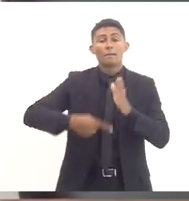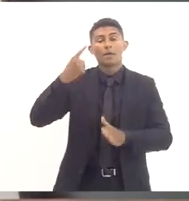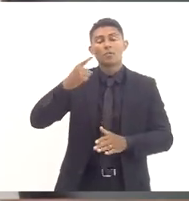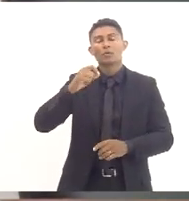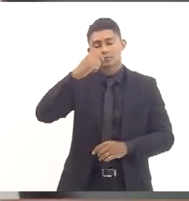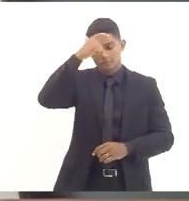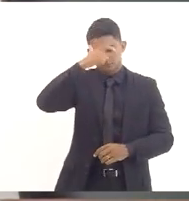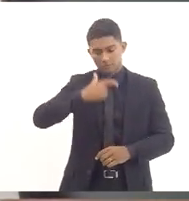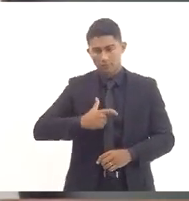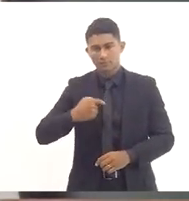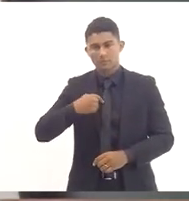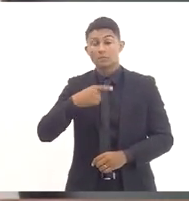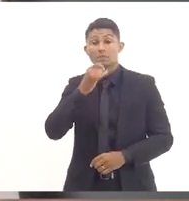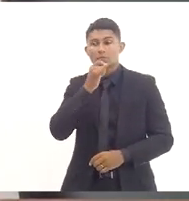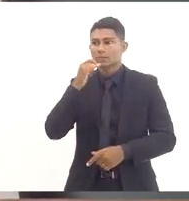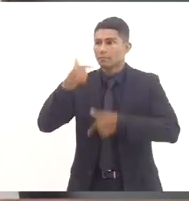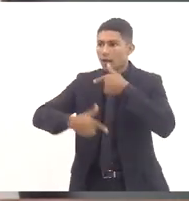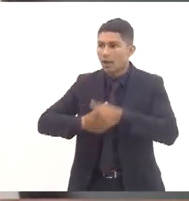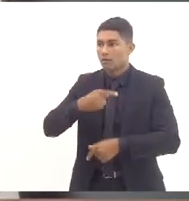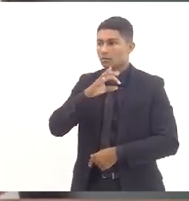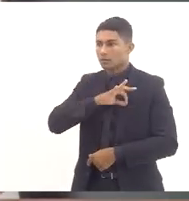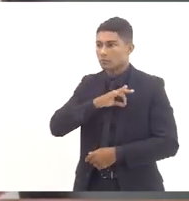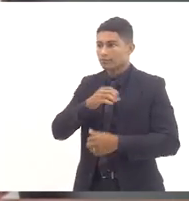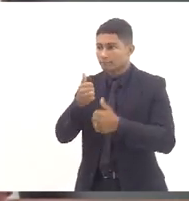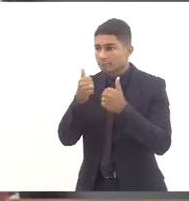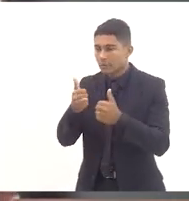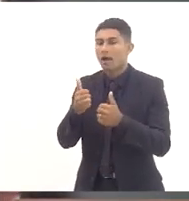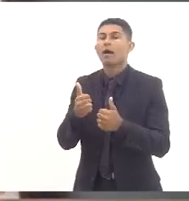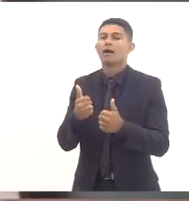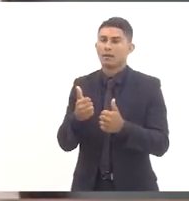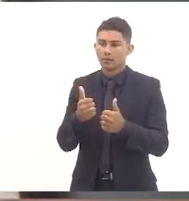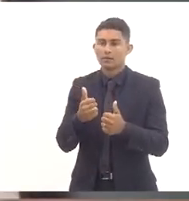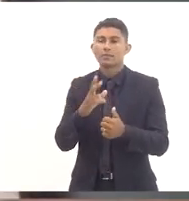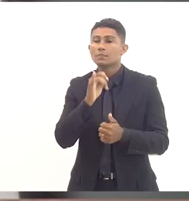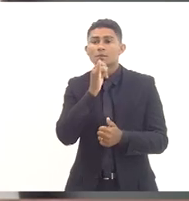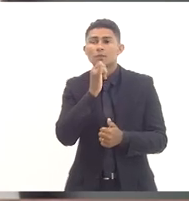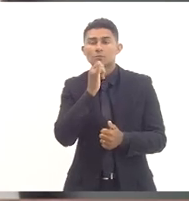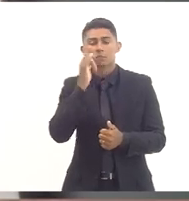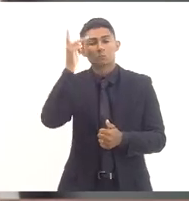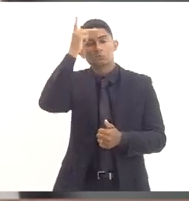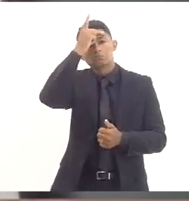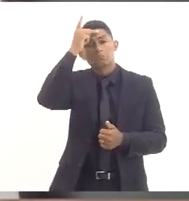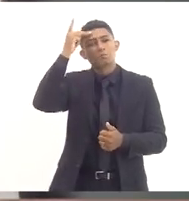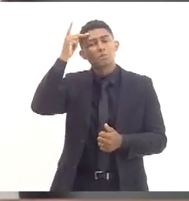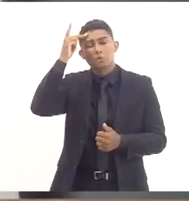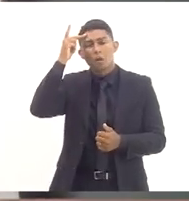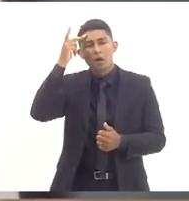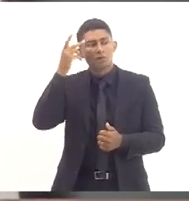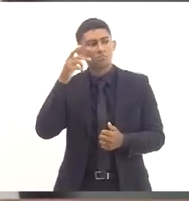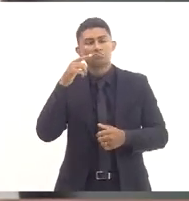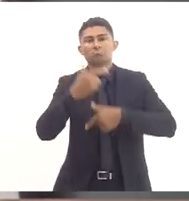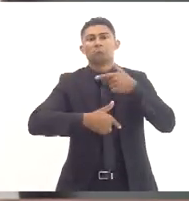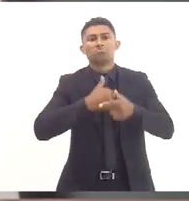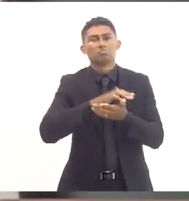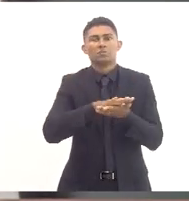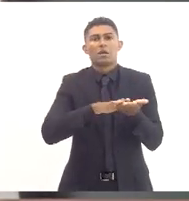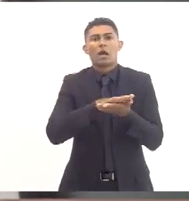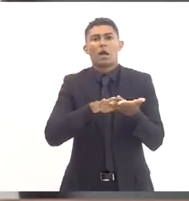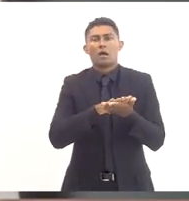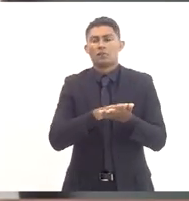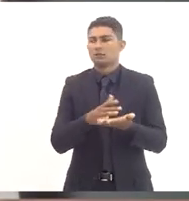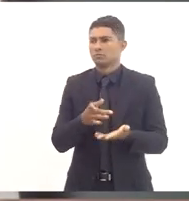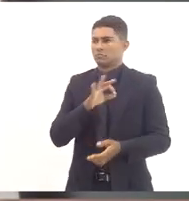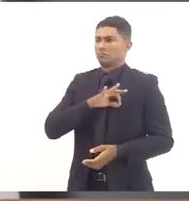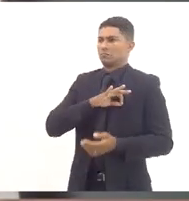né uma renda própria traz dignidade um homem sem sem sem trabalho sem renda ele não né É muito difícil deles se